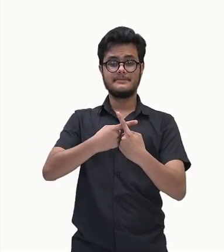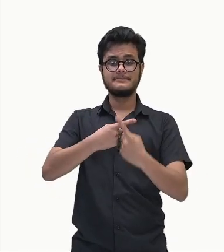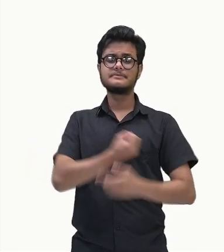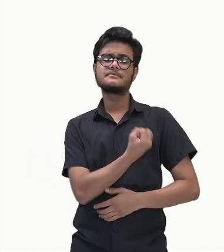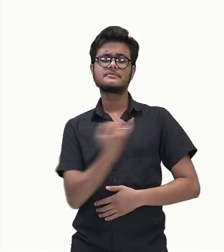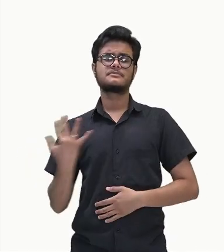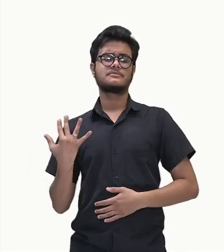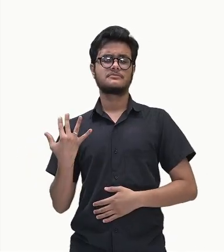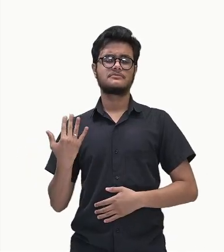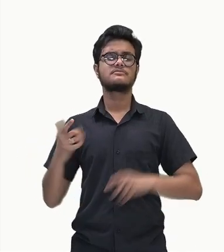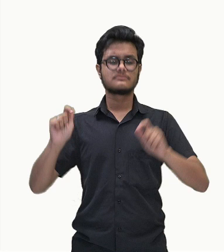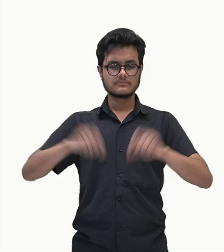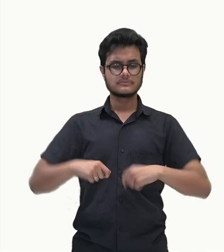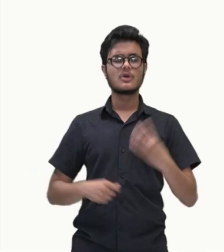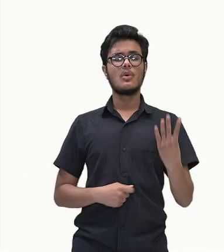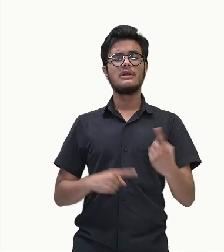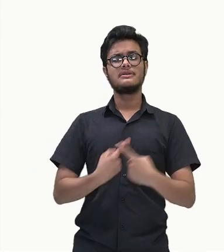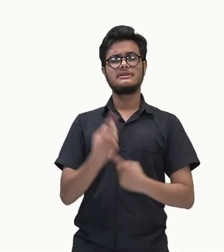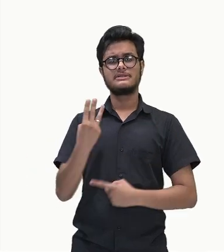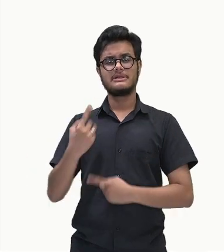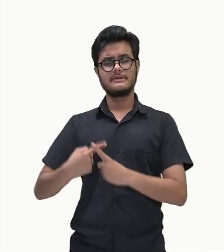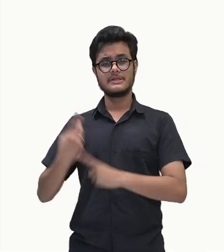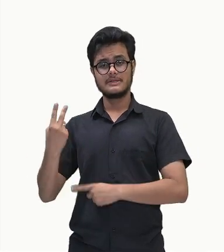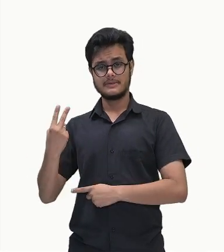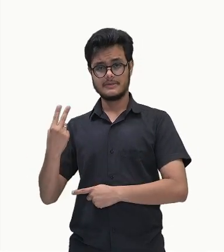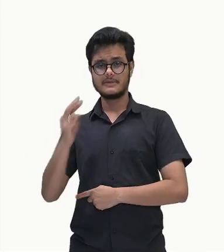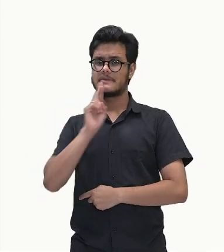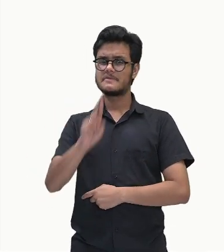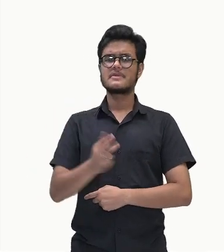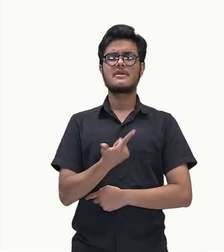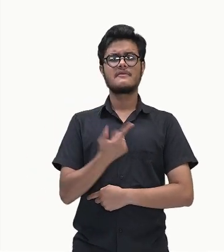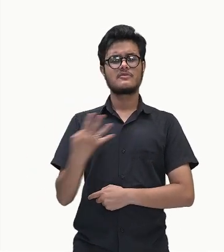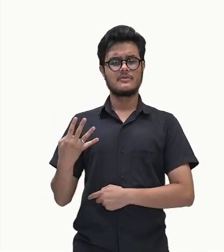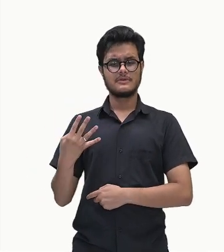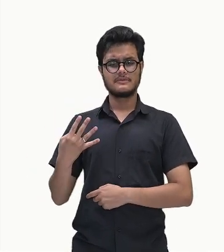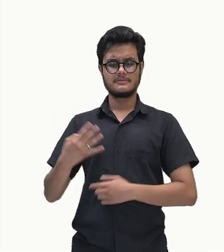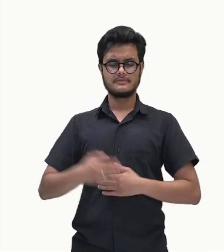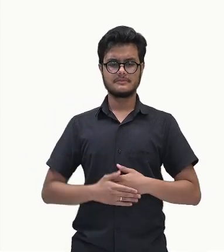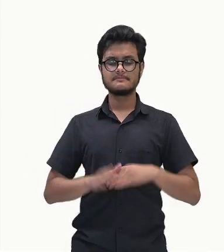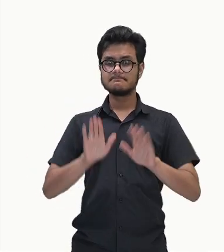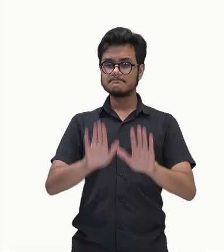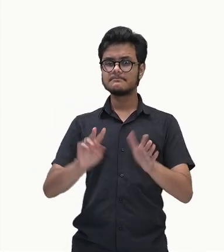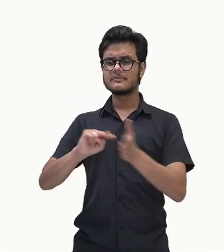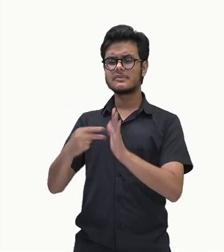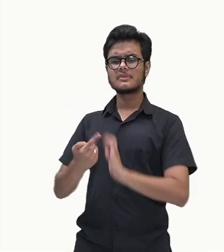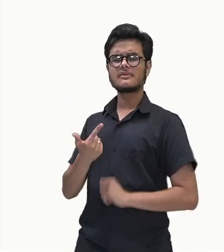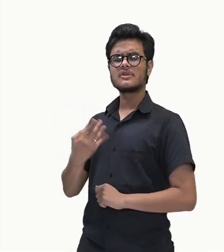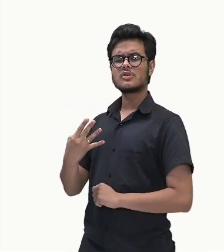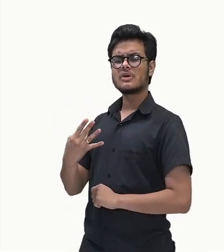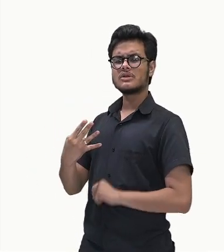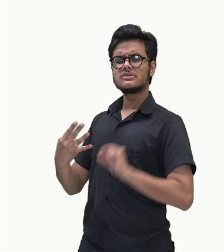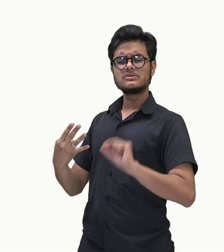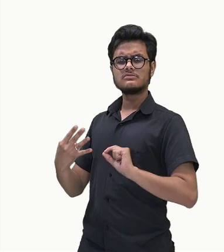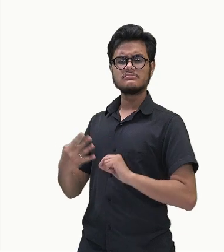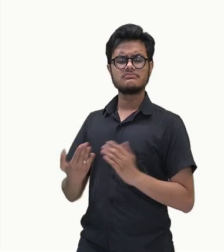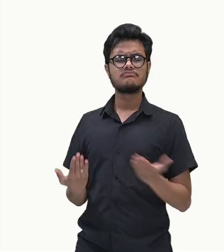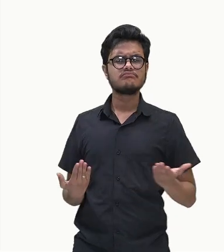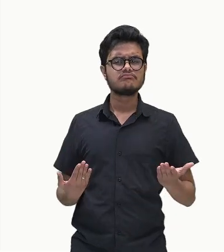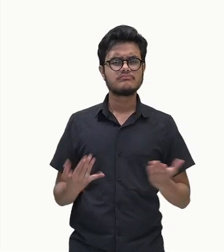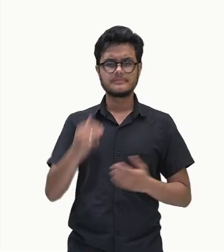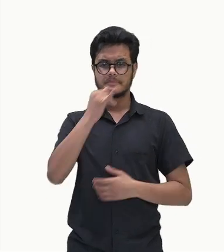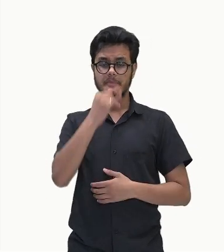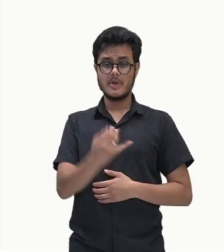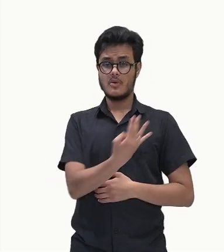valores 4 x 3 x 2 24 e o que isso significa que entre essas